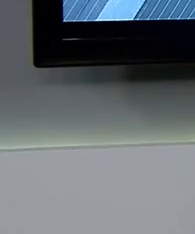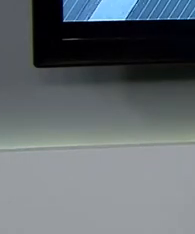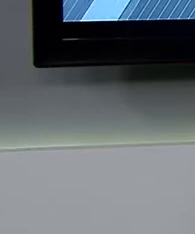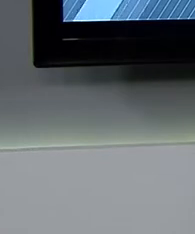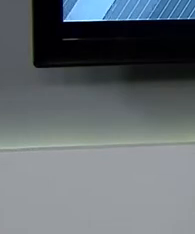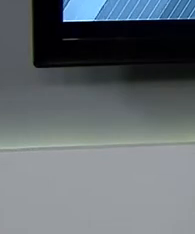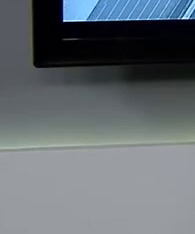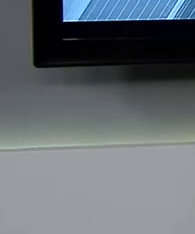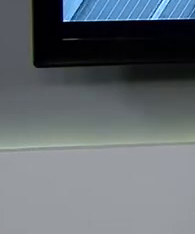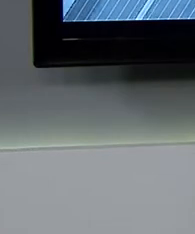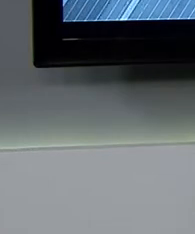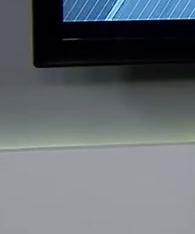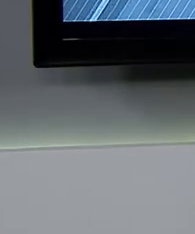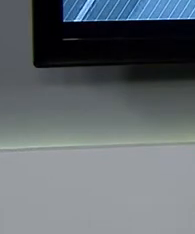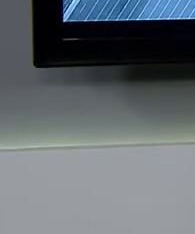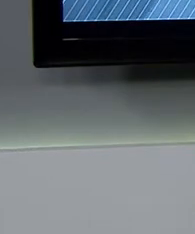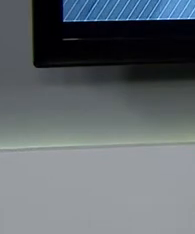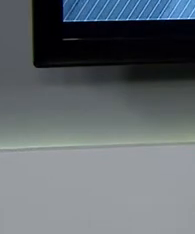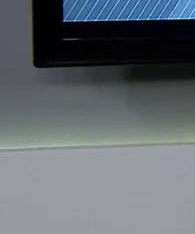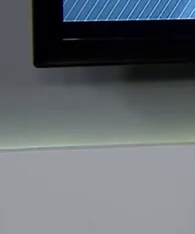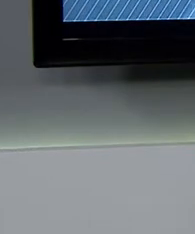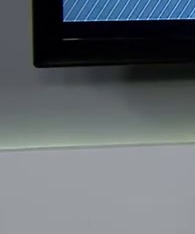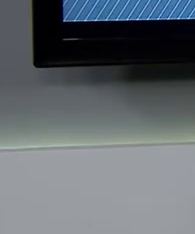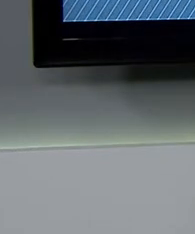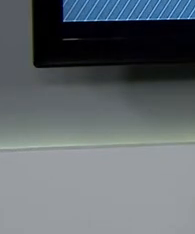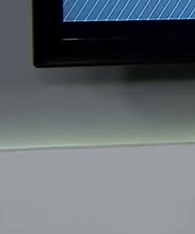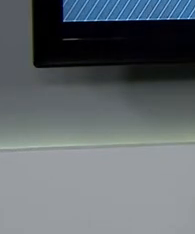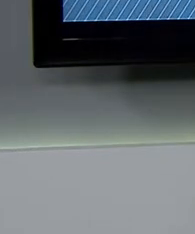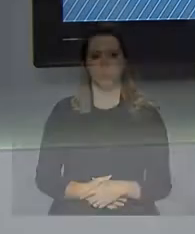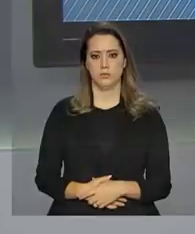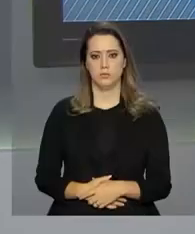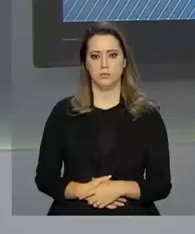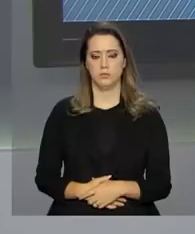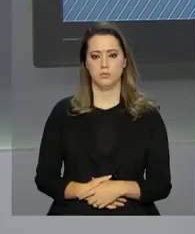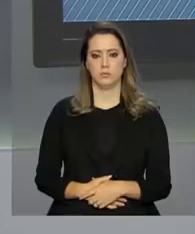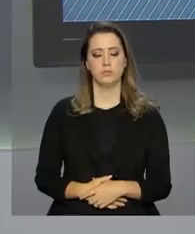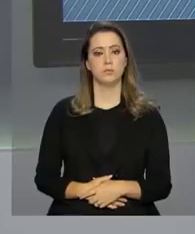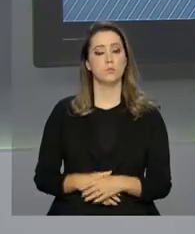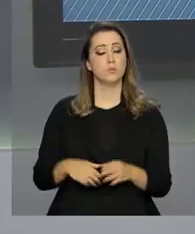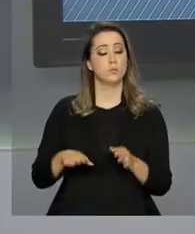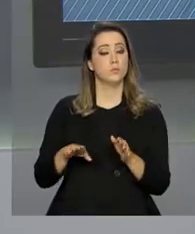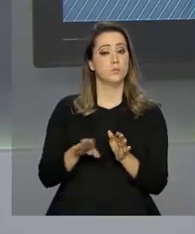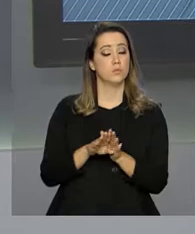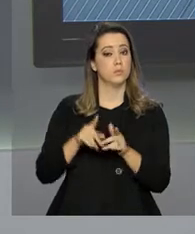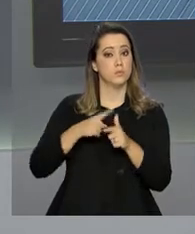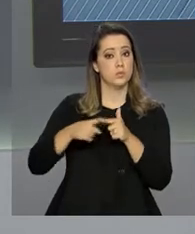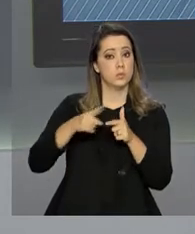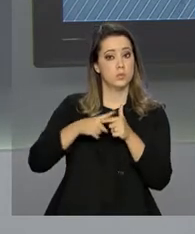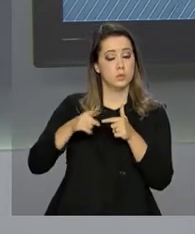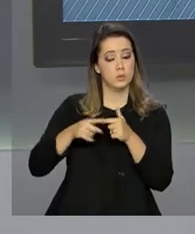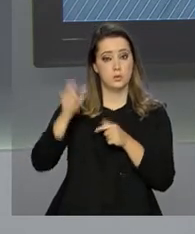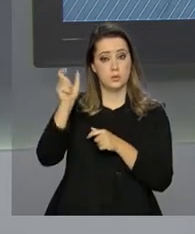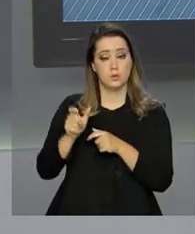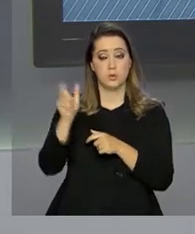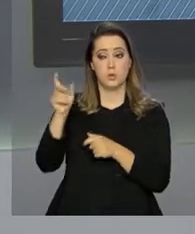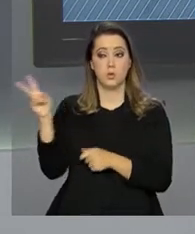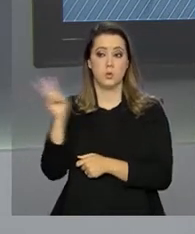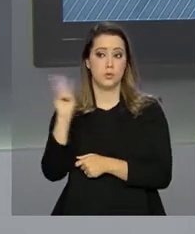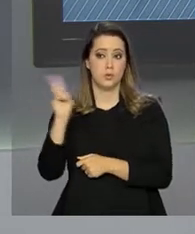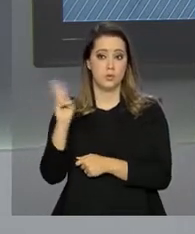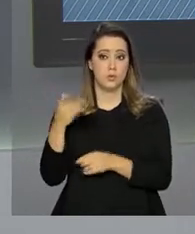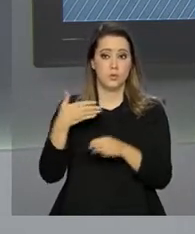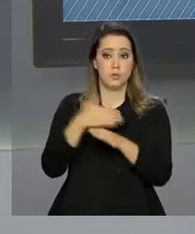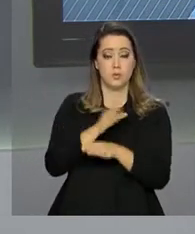tratar das questões do estado de Roraima, que enfrenta o problema da chegada de muitos venezuelanos